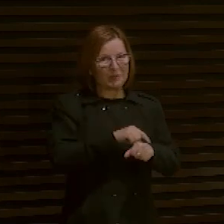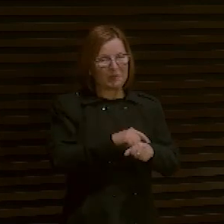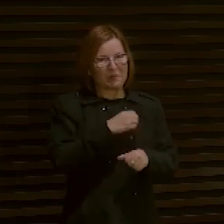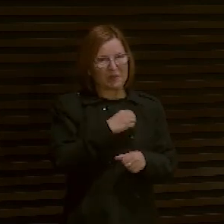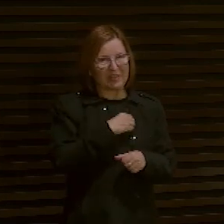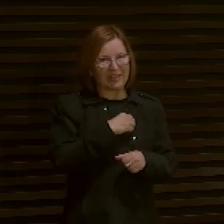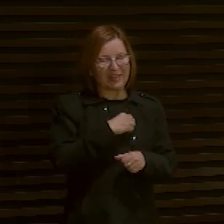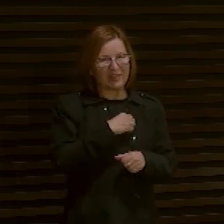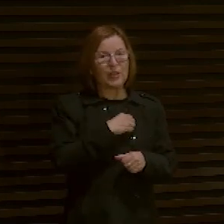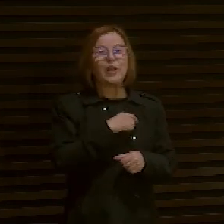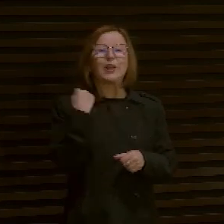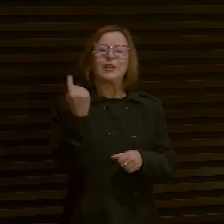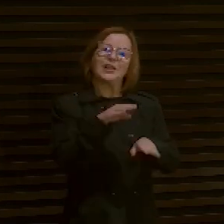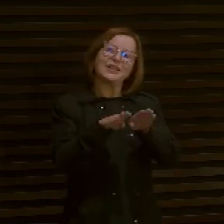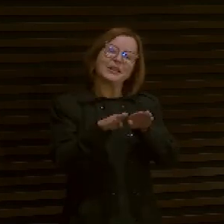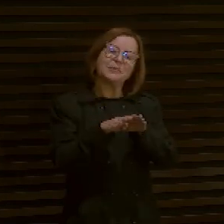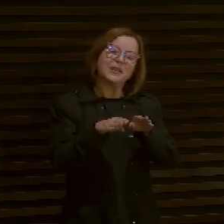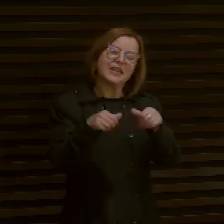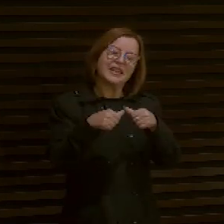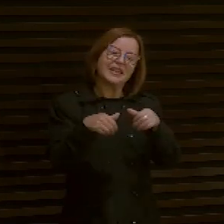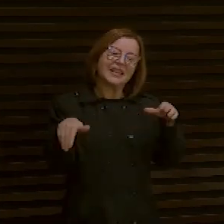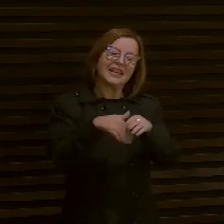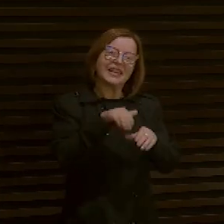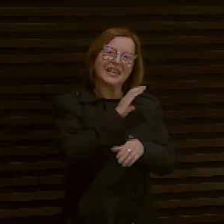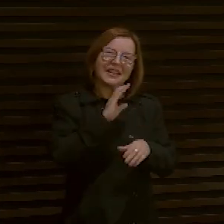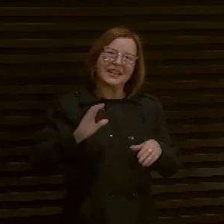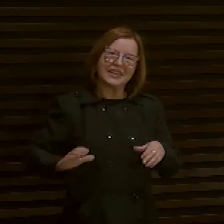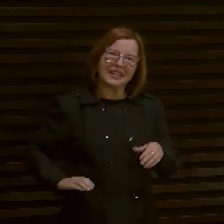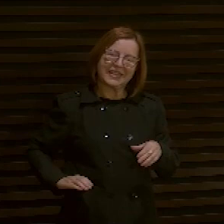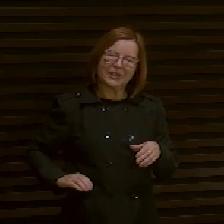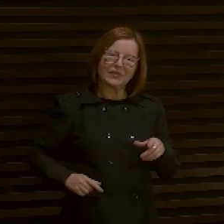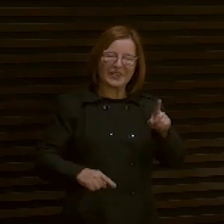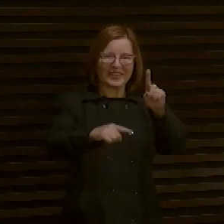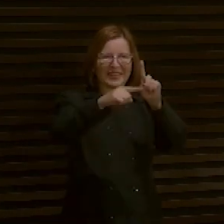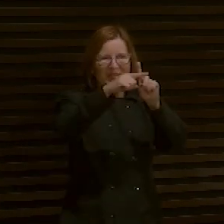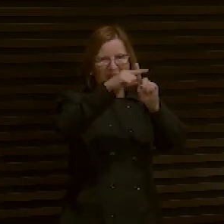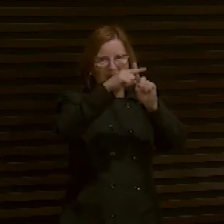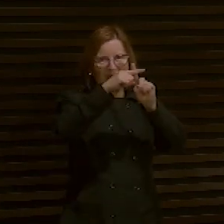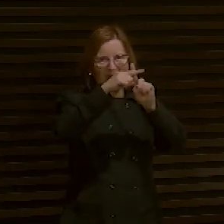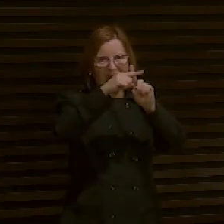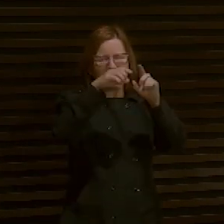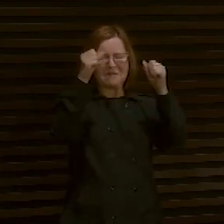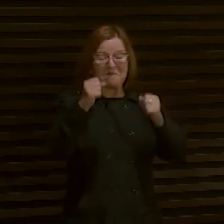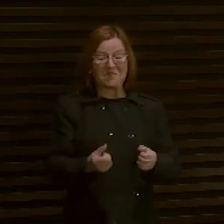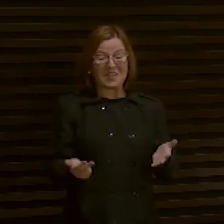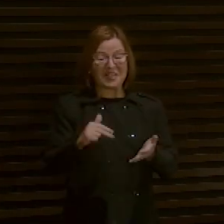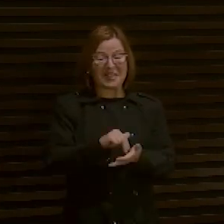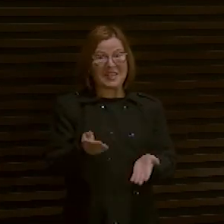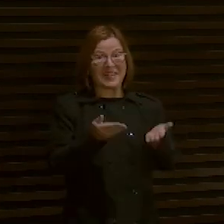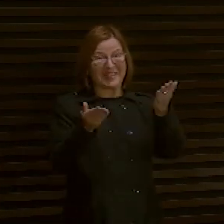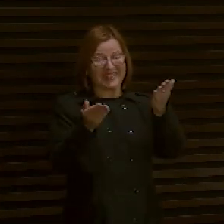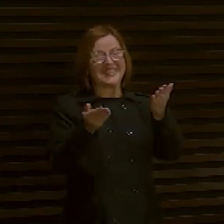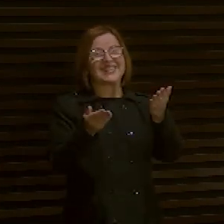Cristo, quando Cristo carregou os nossos pecados, nós estávamos em Cristo na poderosa ressurreição do Pai, a Jesus